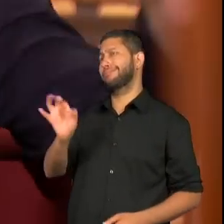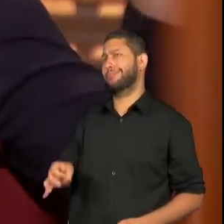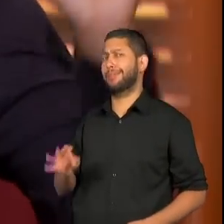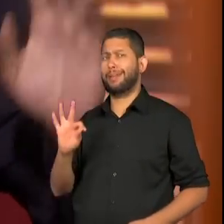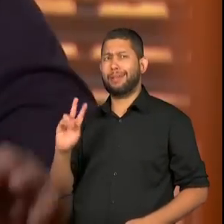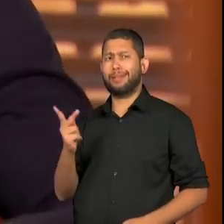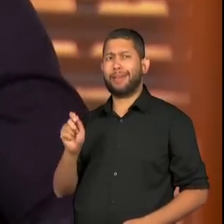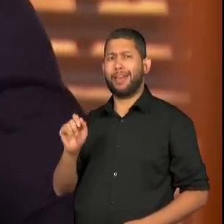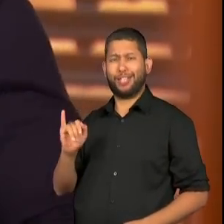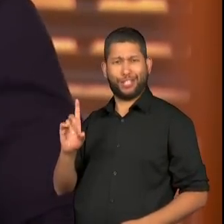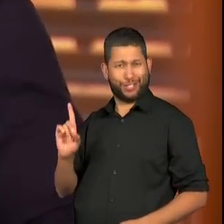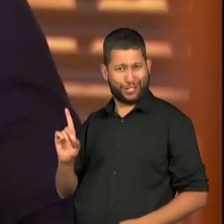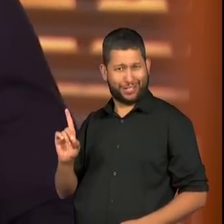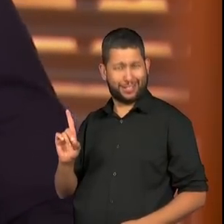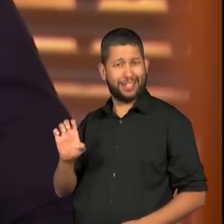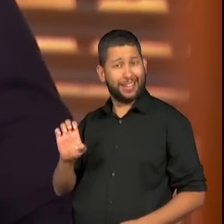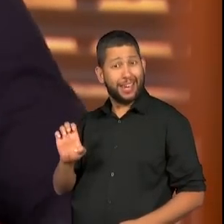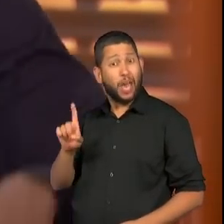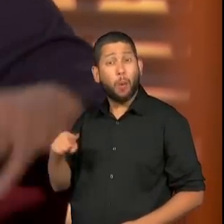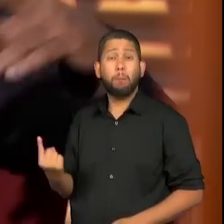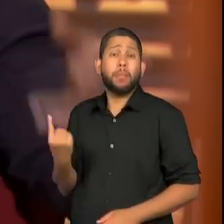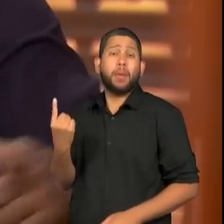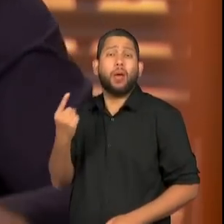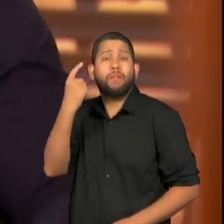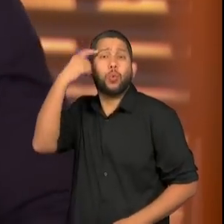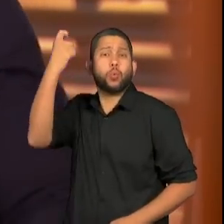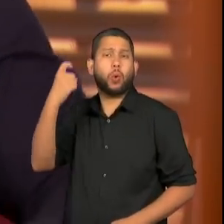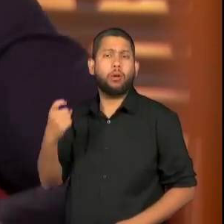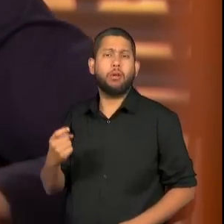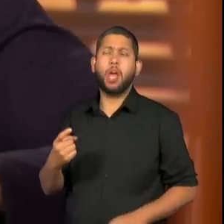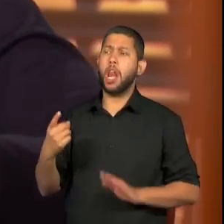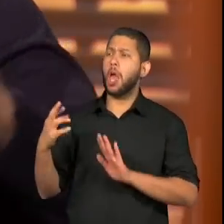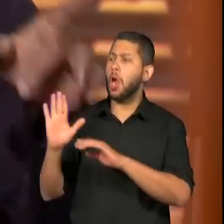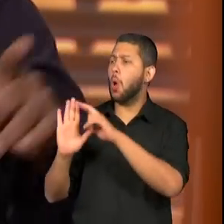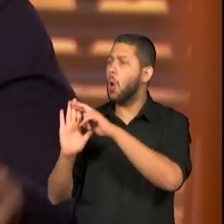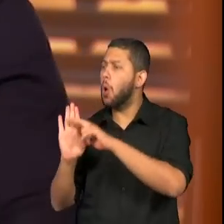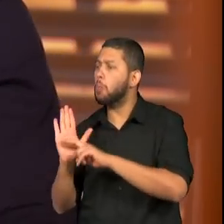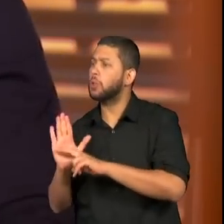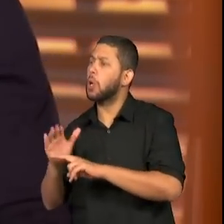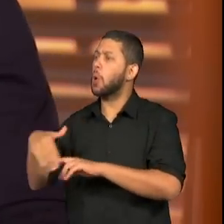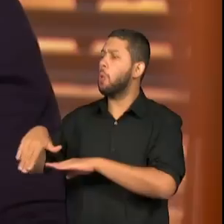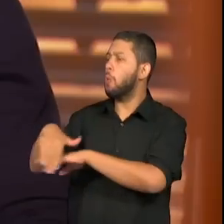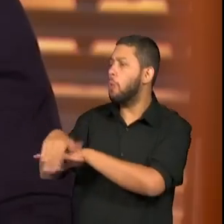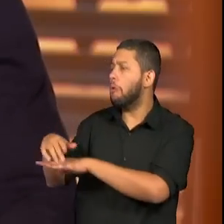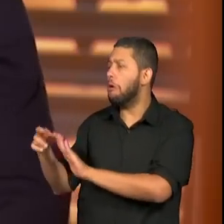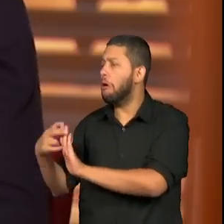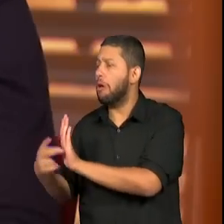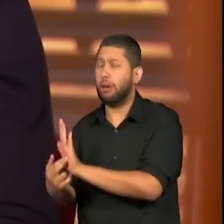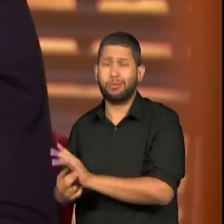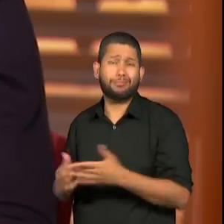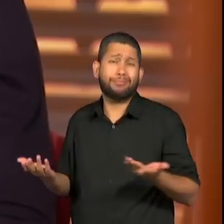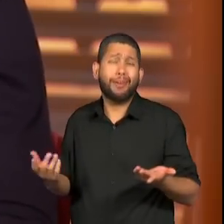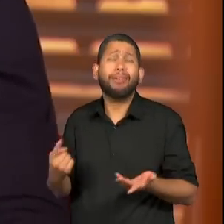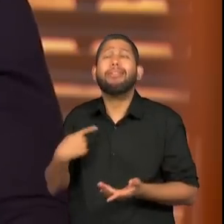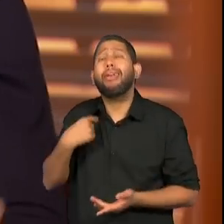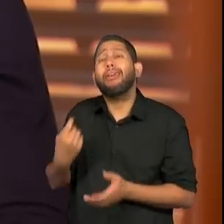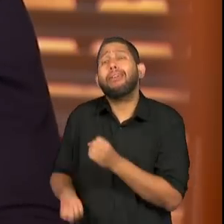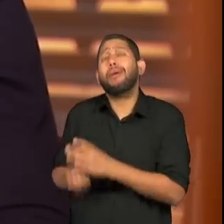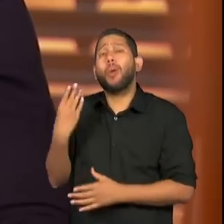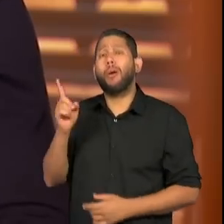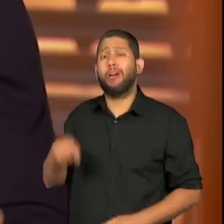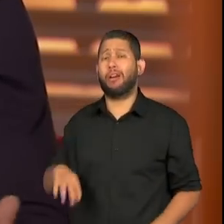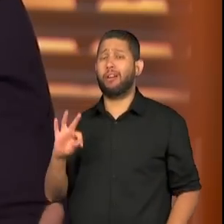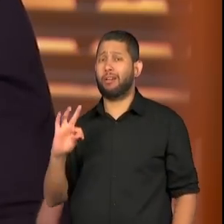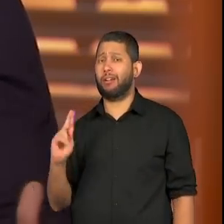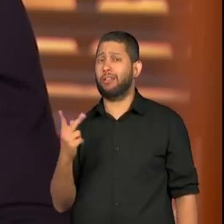inventou isso tudo. A gente hoje fala, não, que é o importante, é os mandamentos da rua, não sei. Mano, quem inventou a rua foi o Taíde, cara. O Taíde, pra mim,